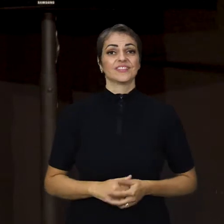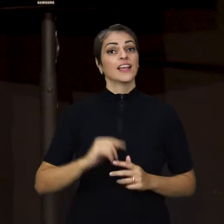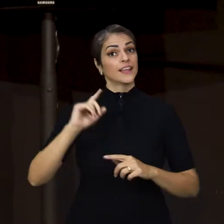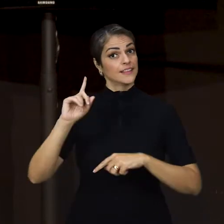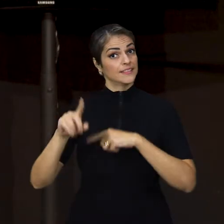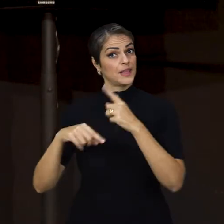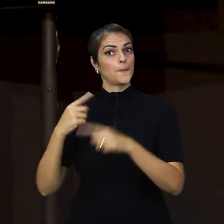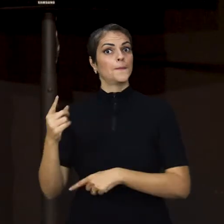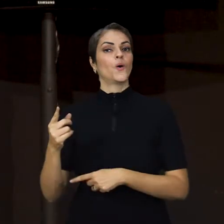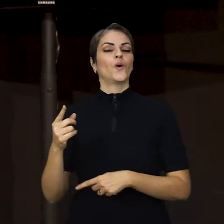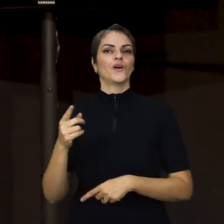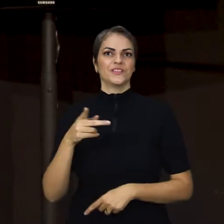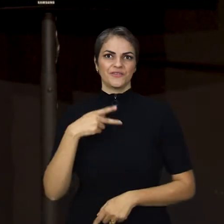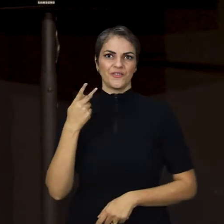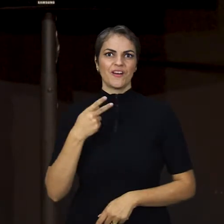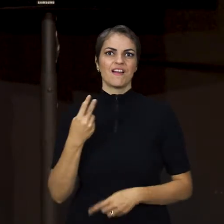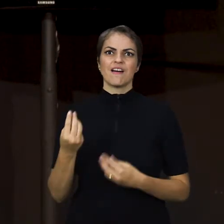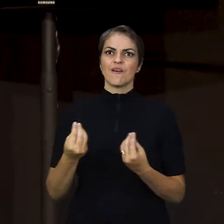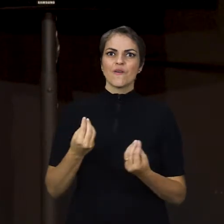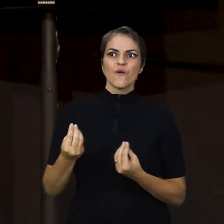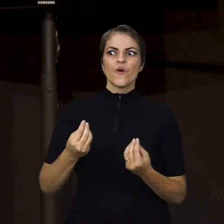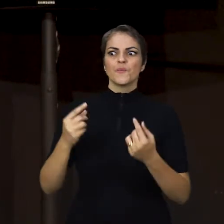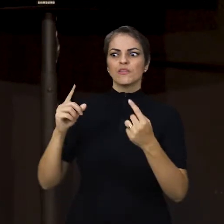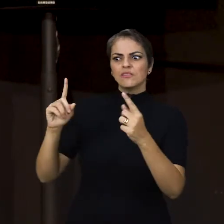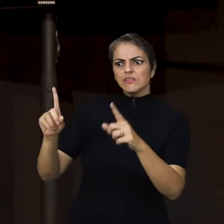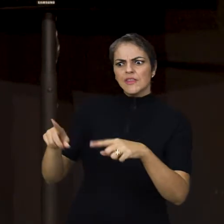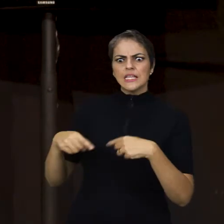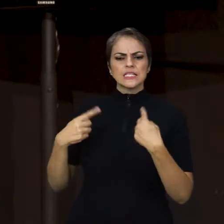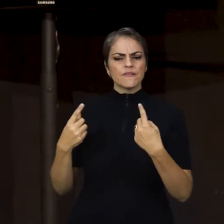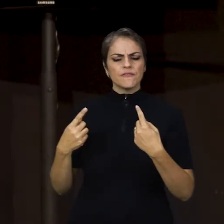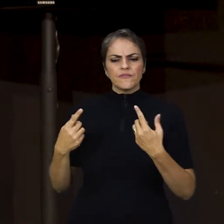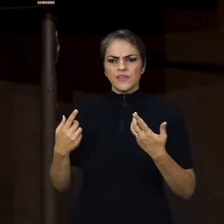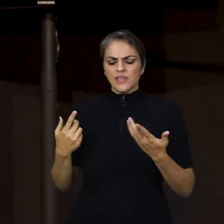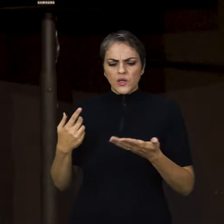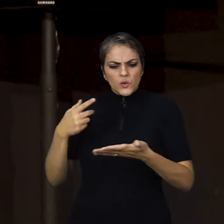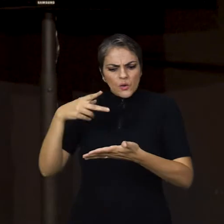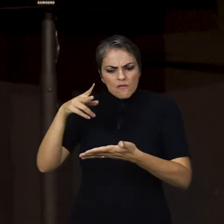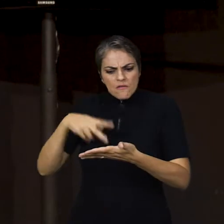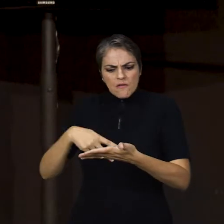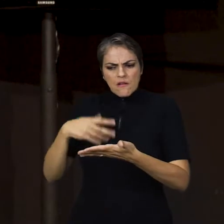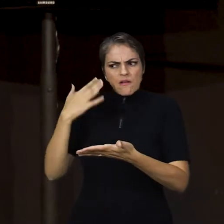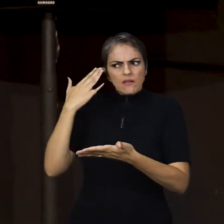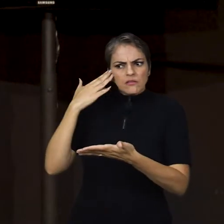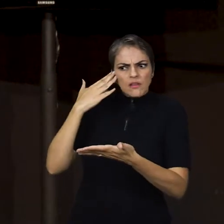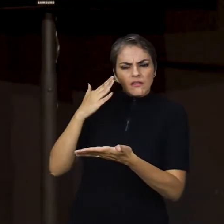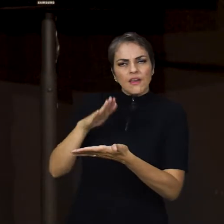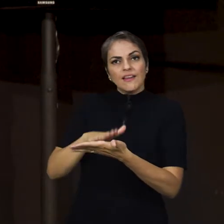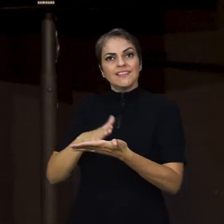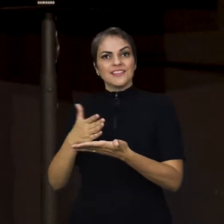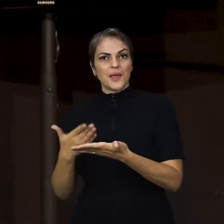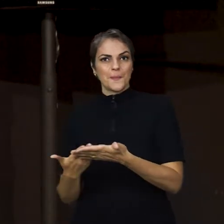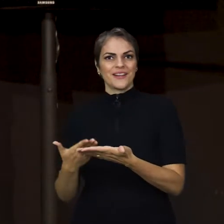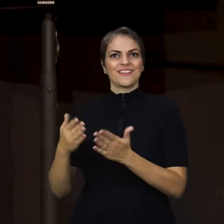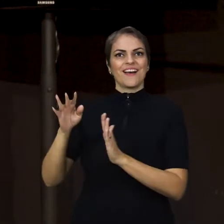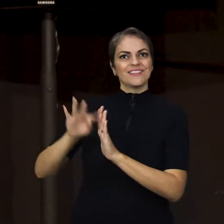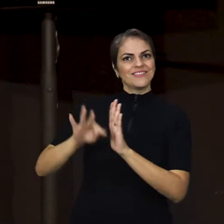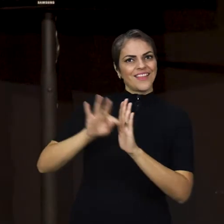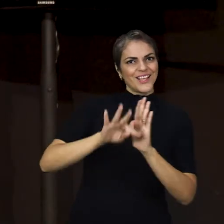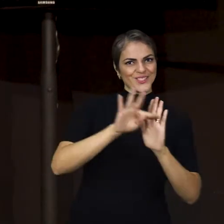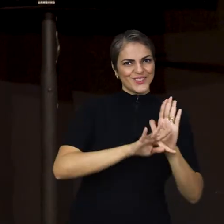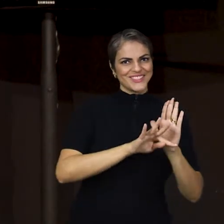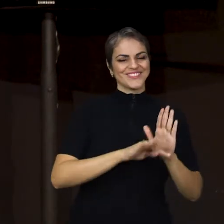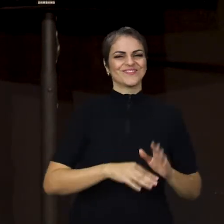nos desafios que se apresentam quando nós nos propomos a interpretar estes textos. Então,